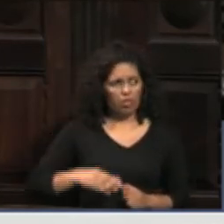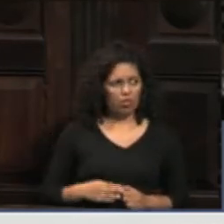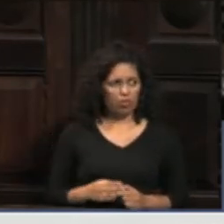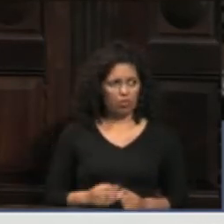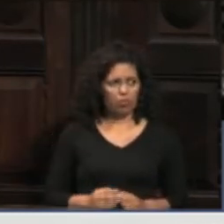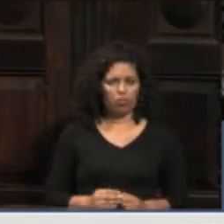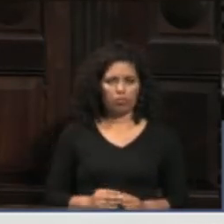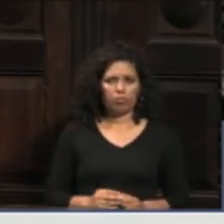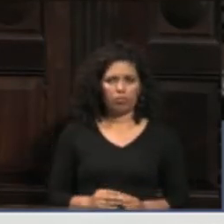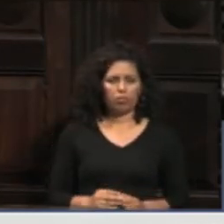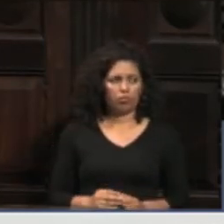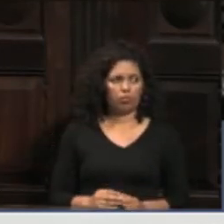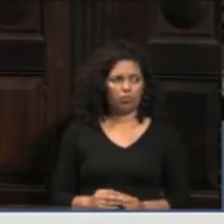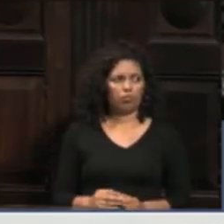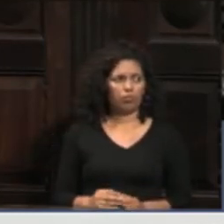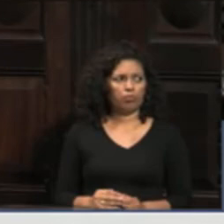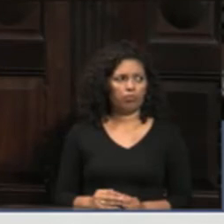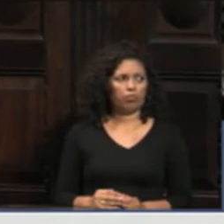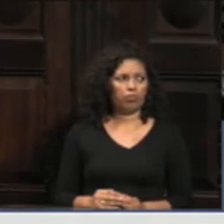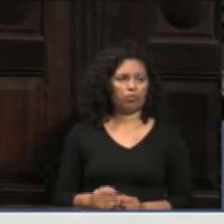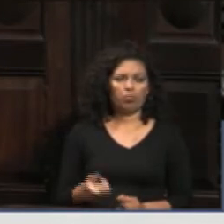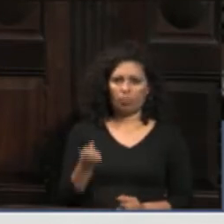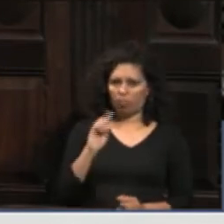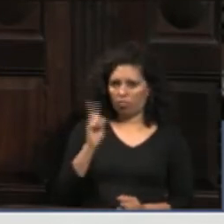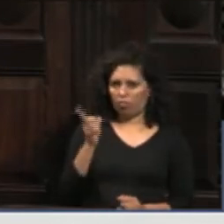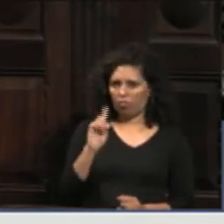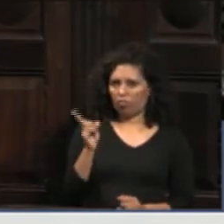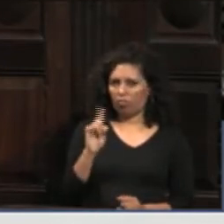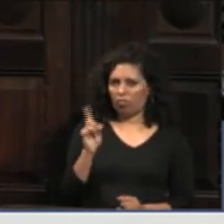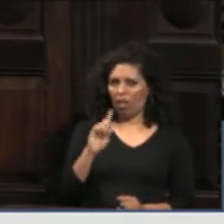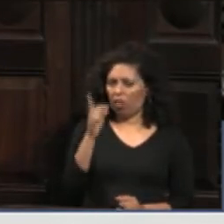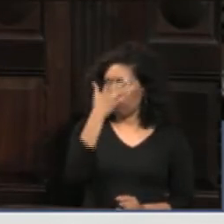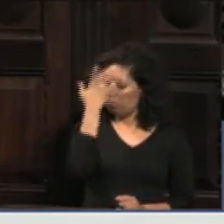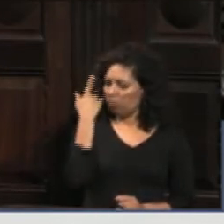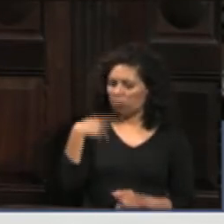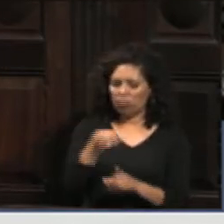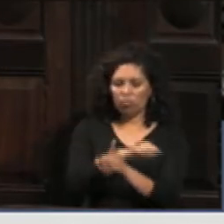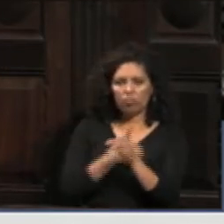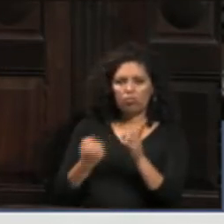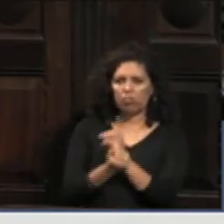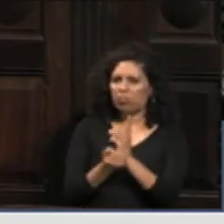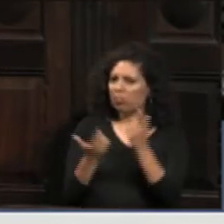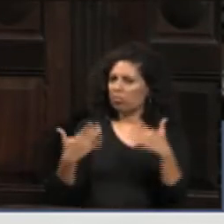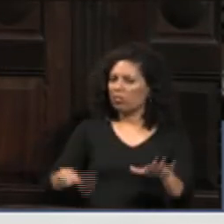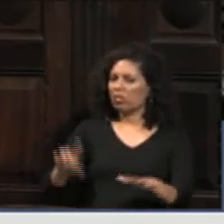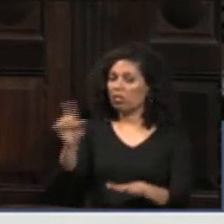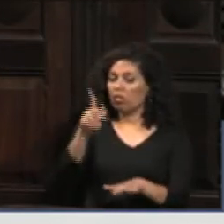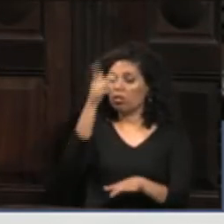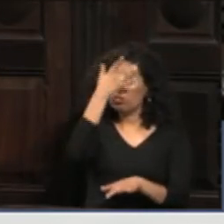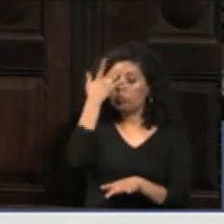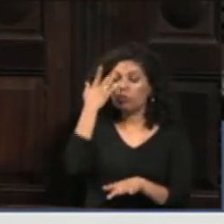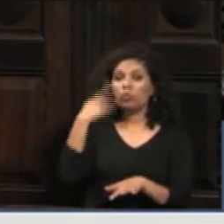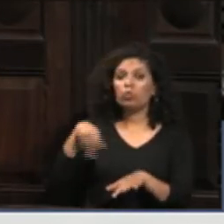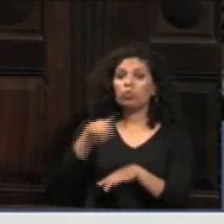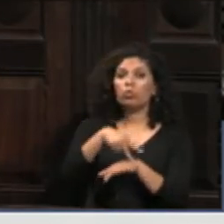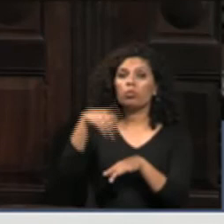irá prevalecer? Não é isto que o povo brasileiro quer. O povo brasileiro